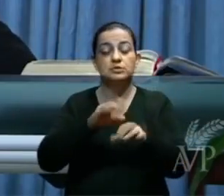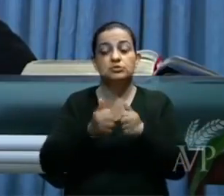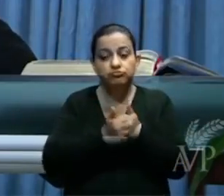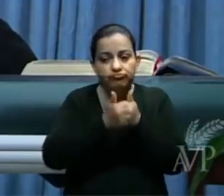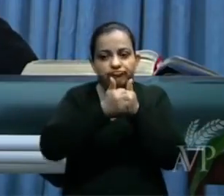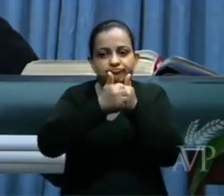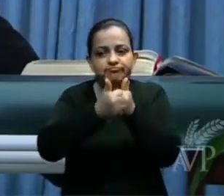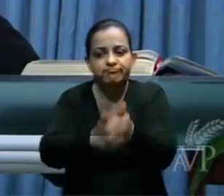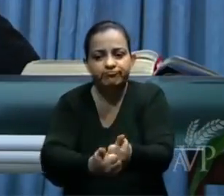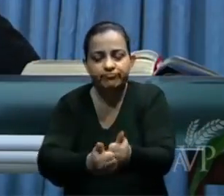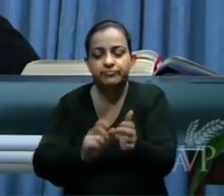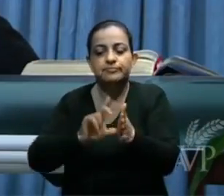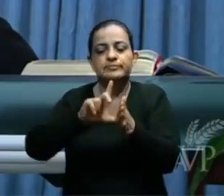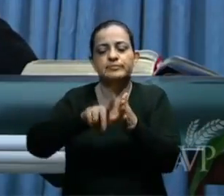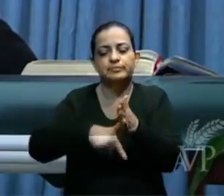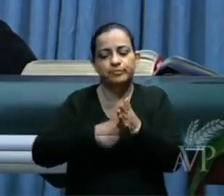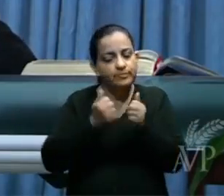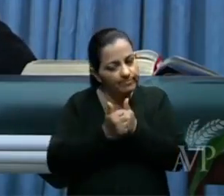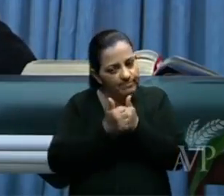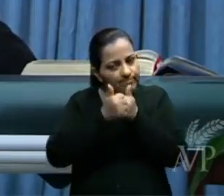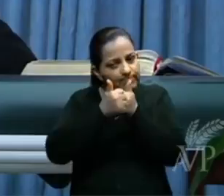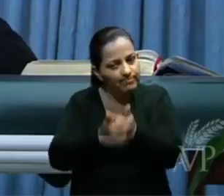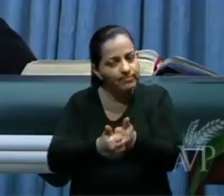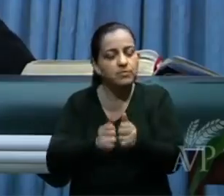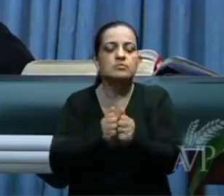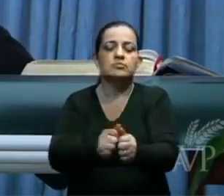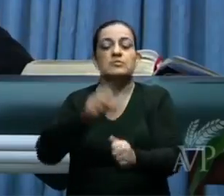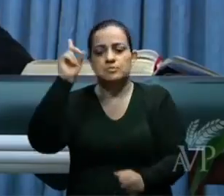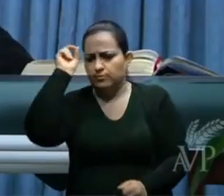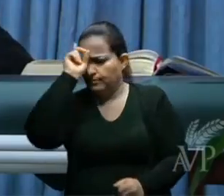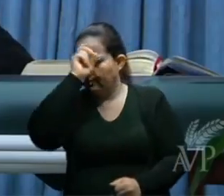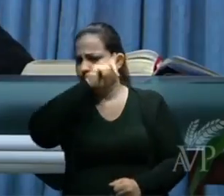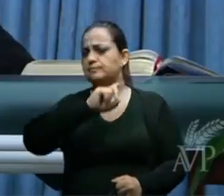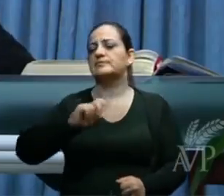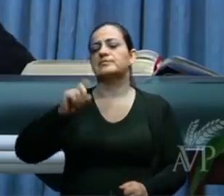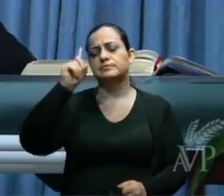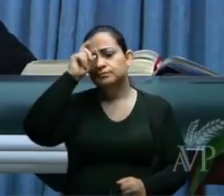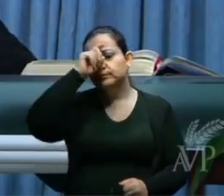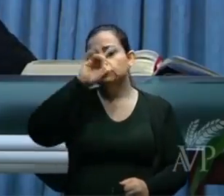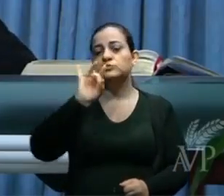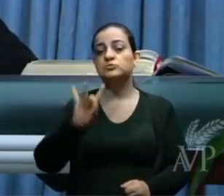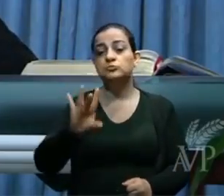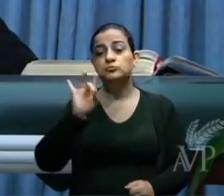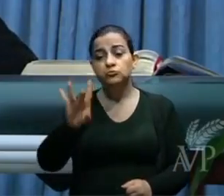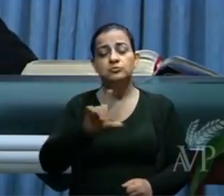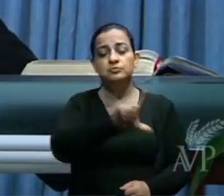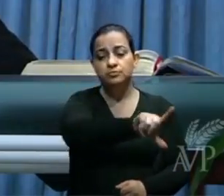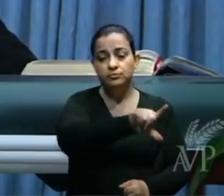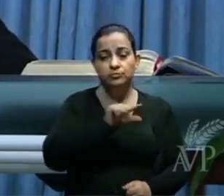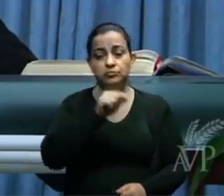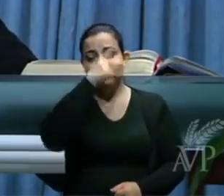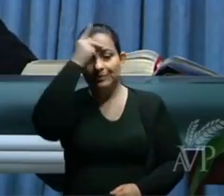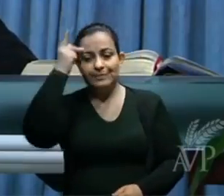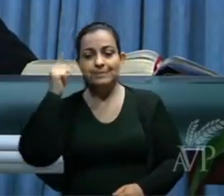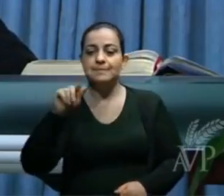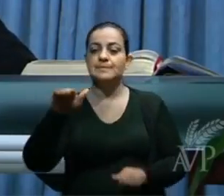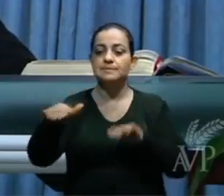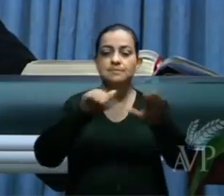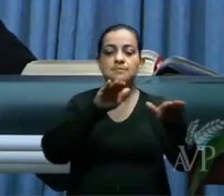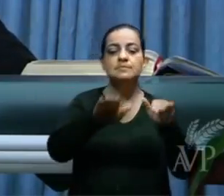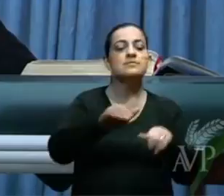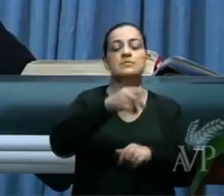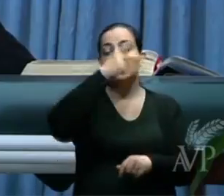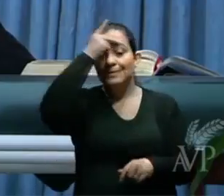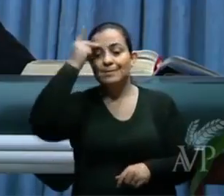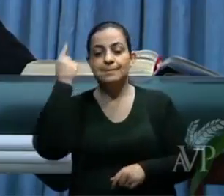que vem logo depois é difícil só para eleito só para os chamados